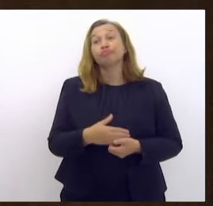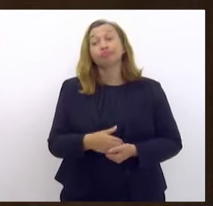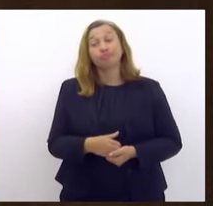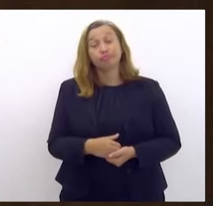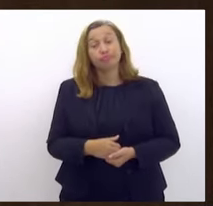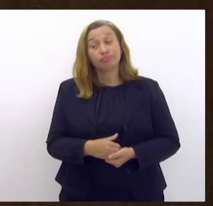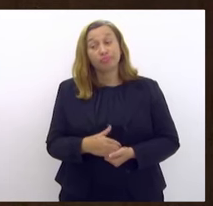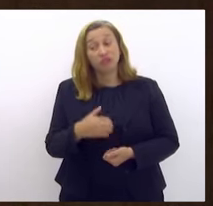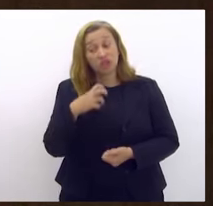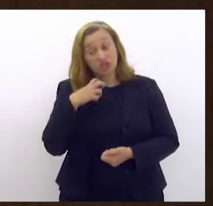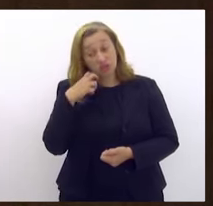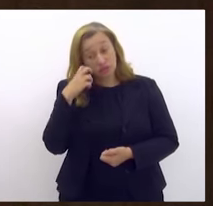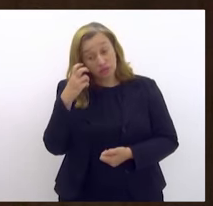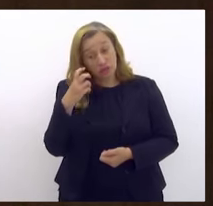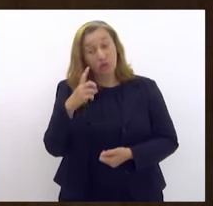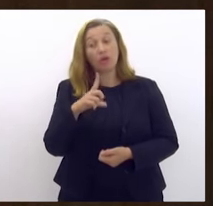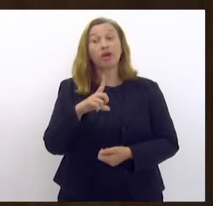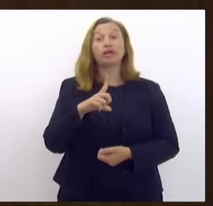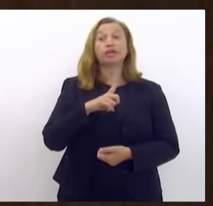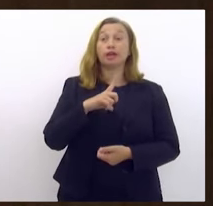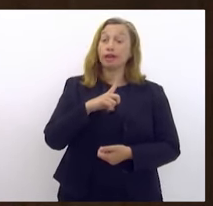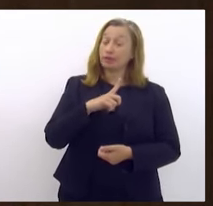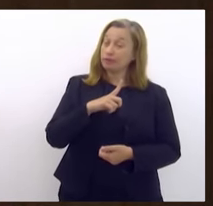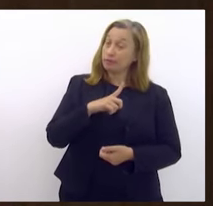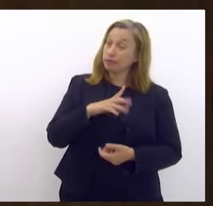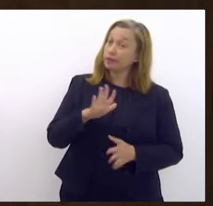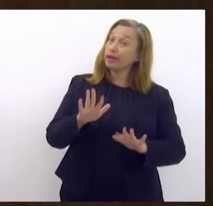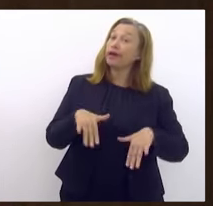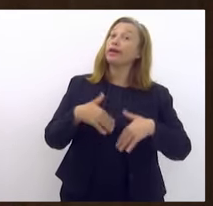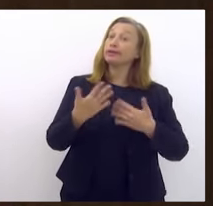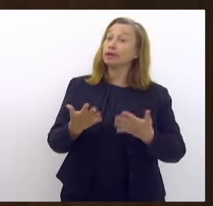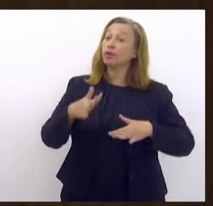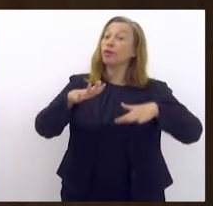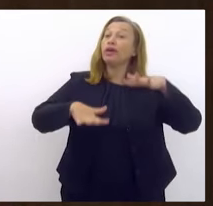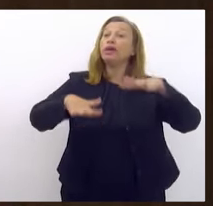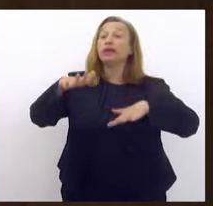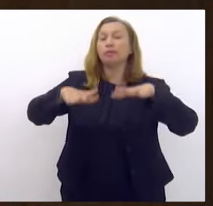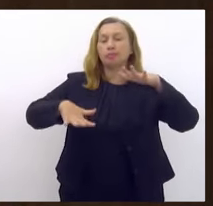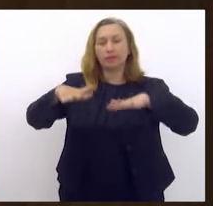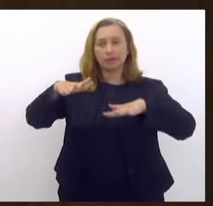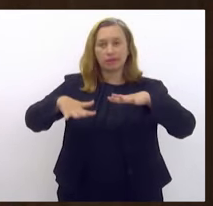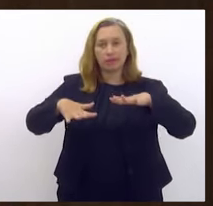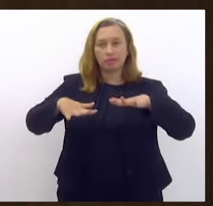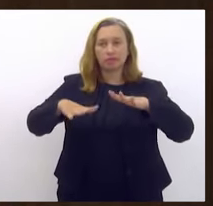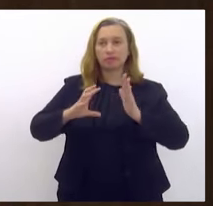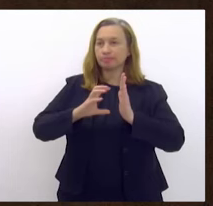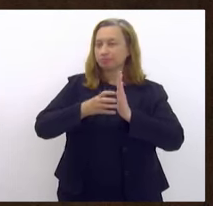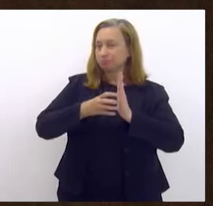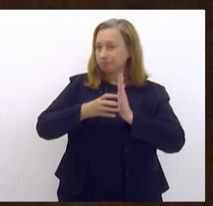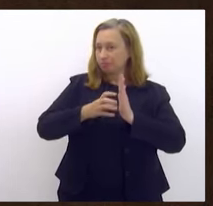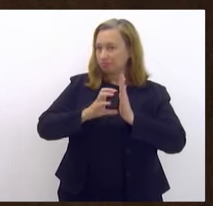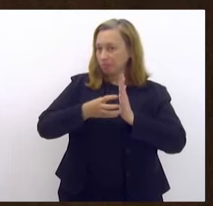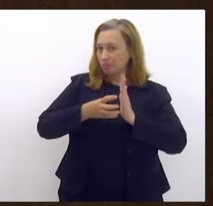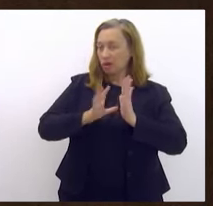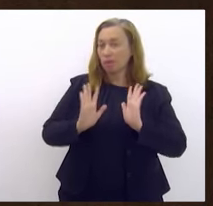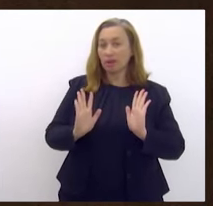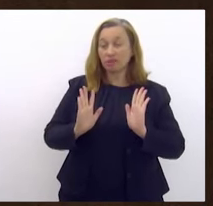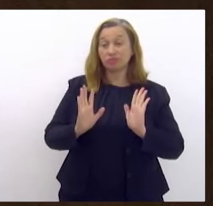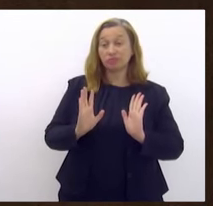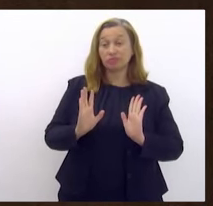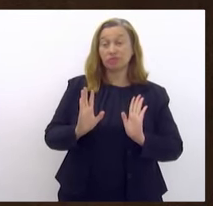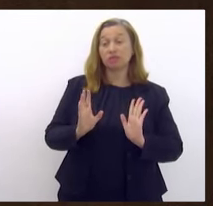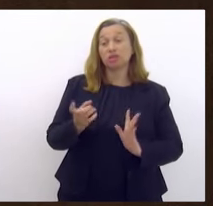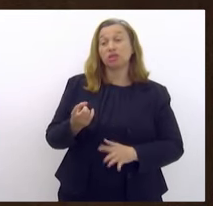E isso submete todos os deputados, independentemente de ideologias, a eventuais